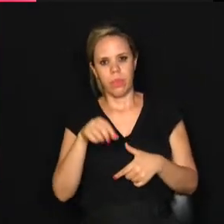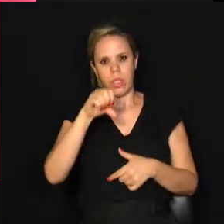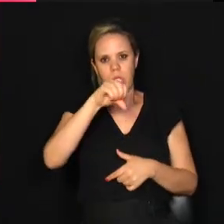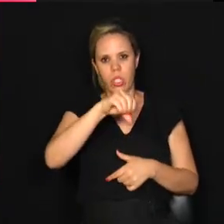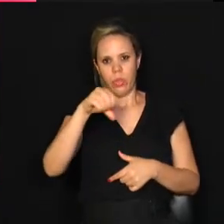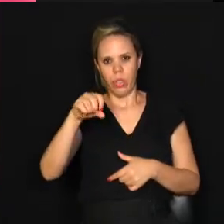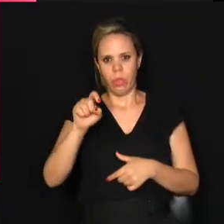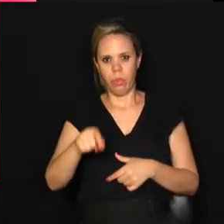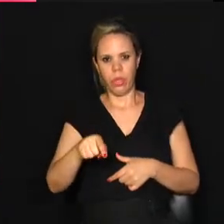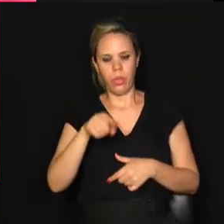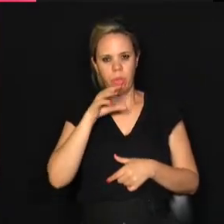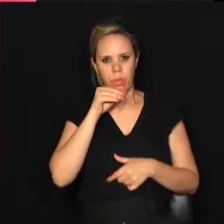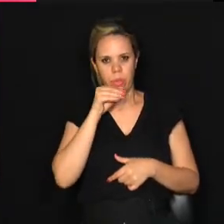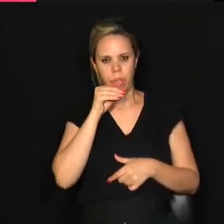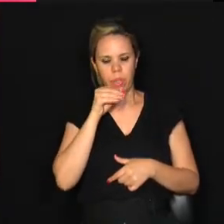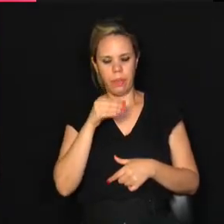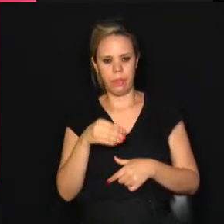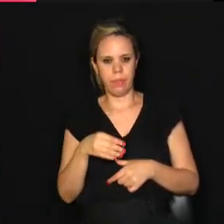mil funcionários.